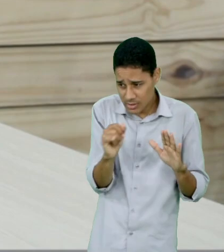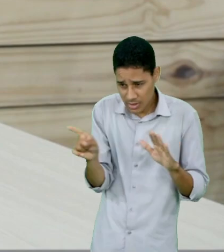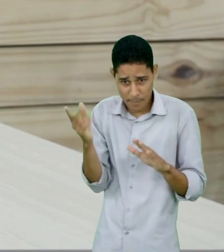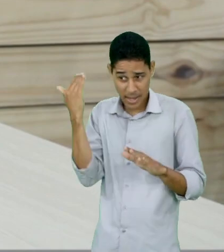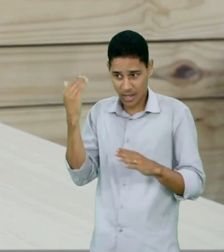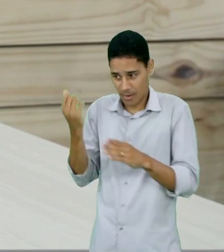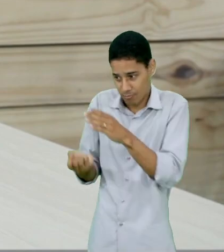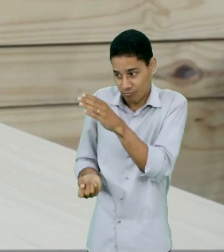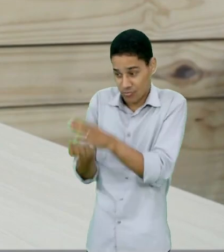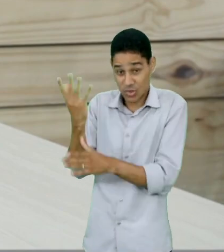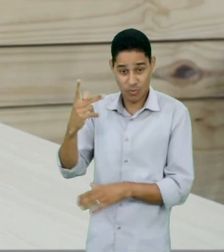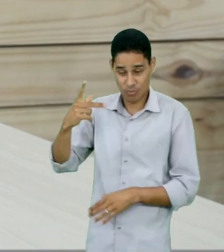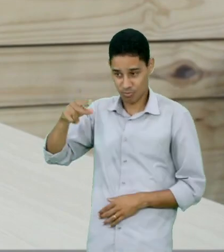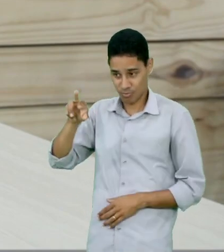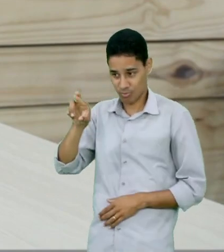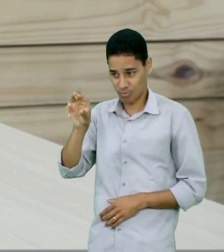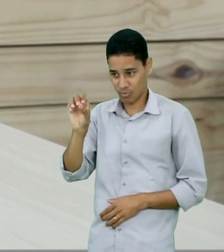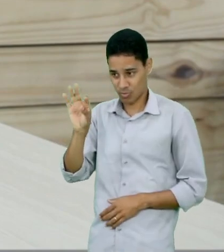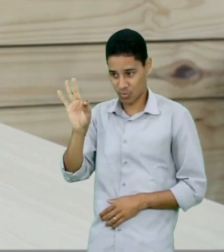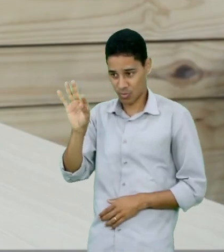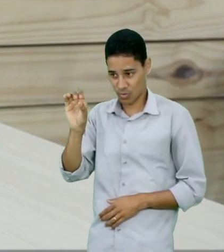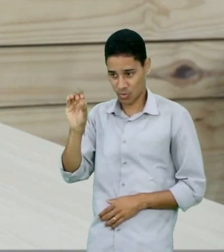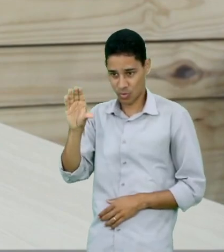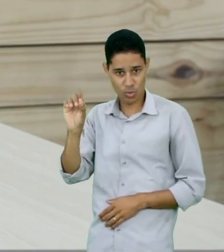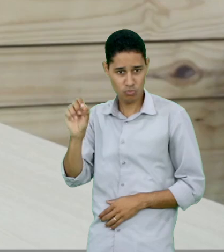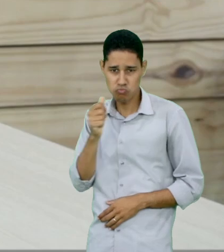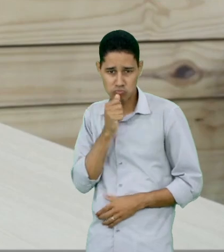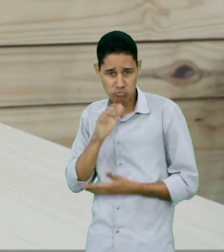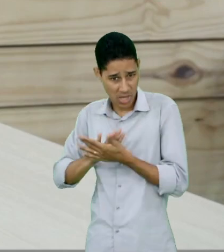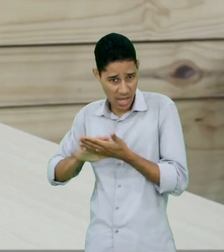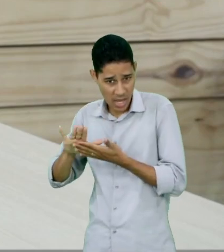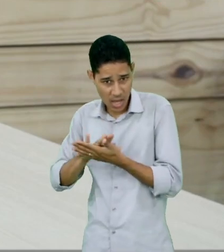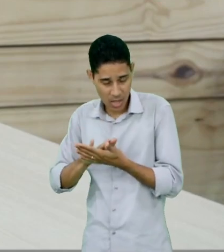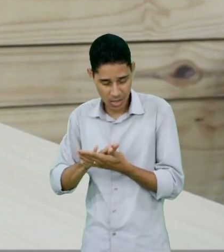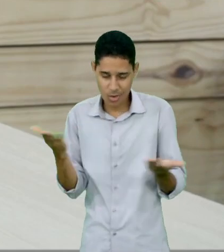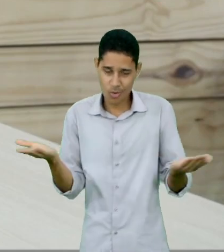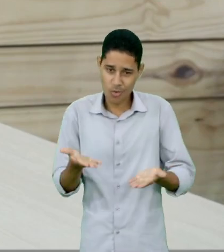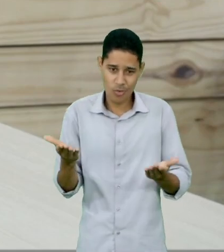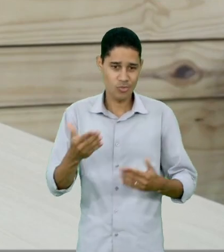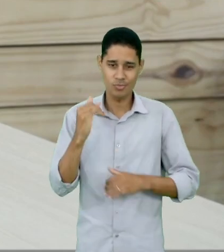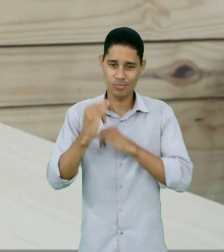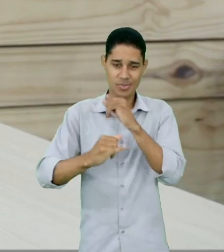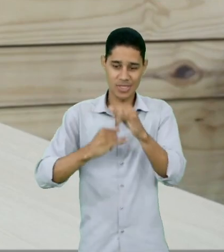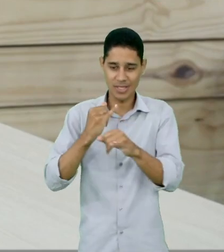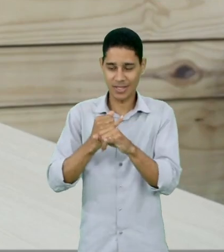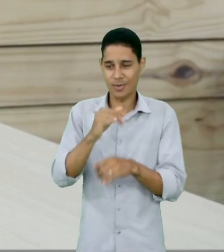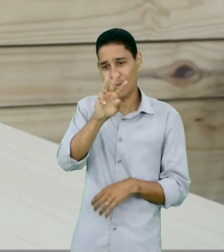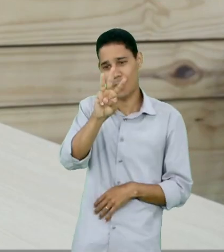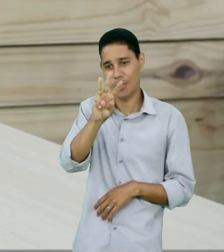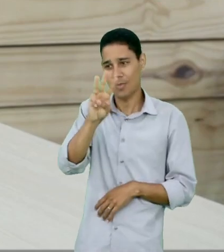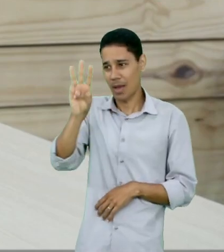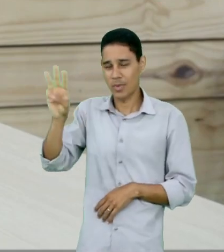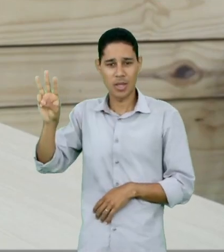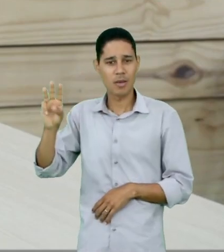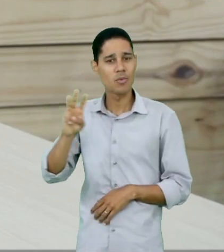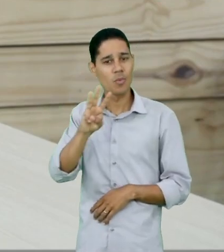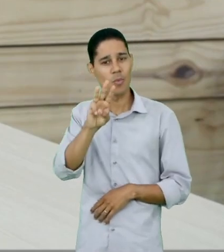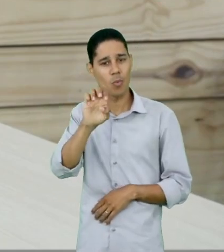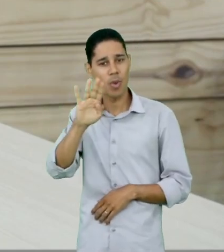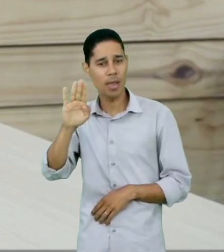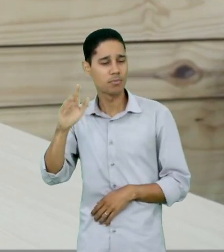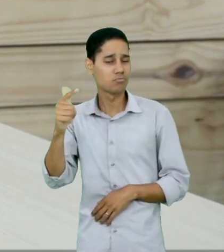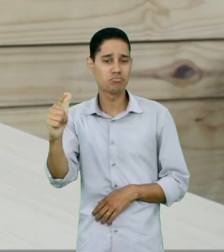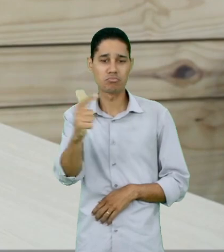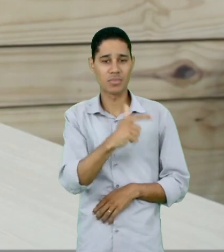desenvolvimento desses protocolos, dessas regras, não haveria a web que a gente conhece hoje. Então, note a importância da gente